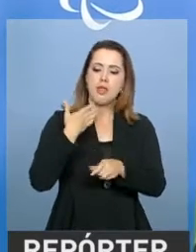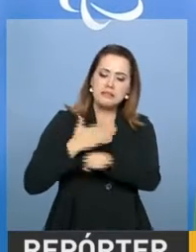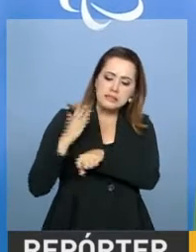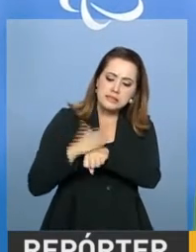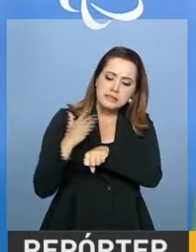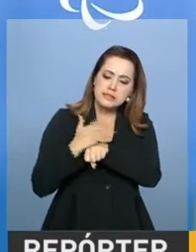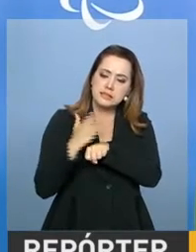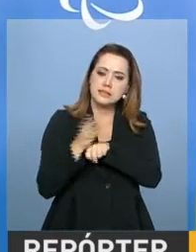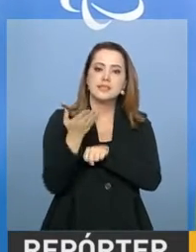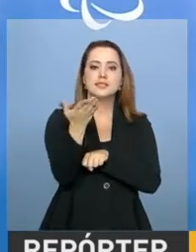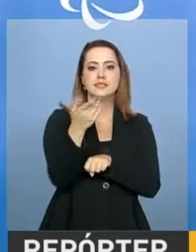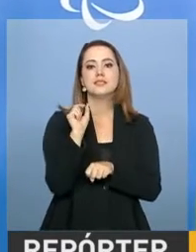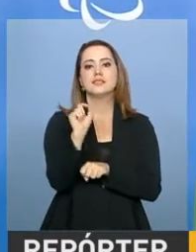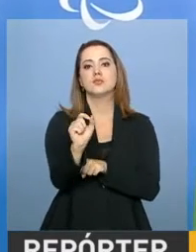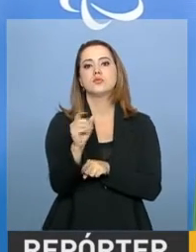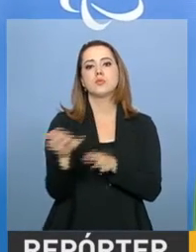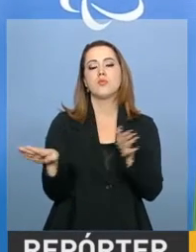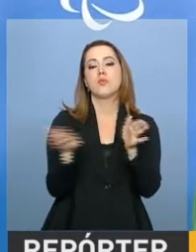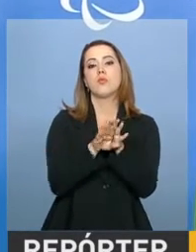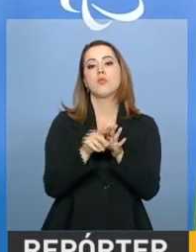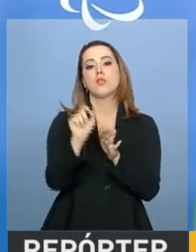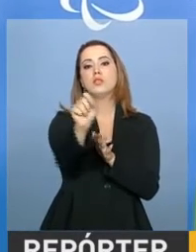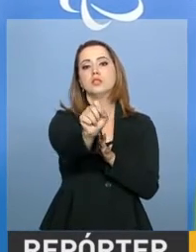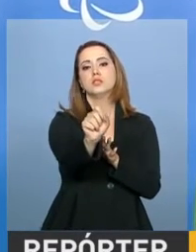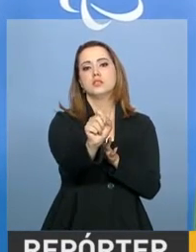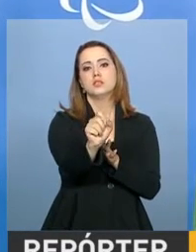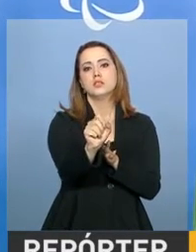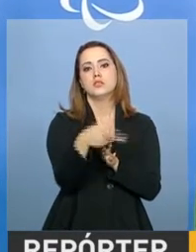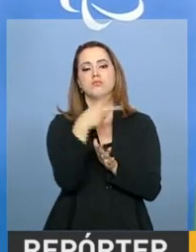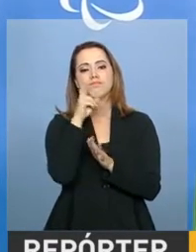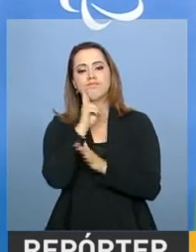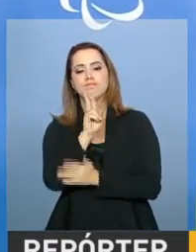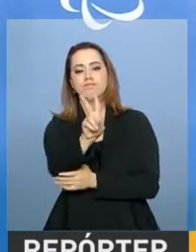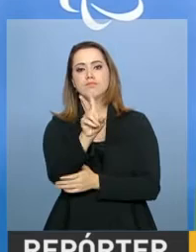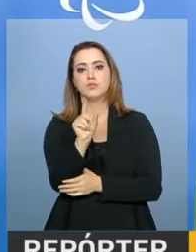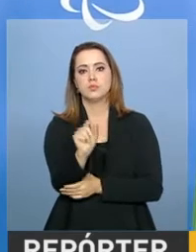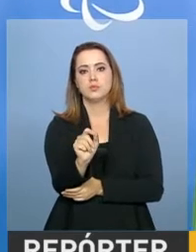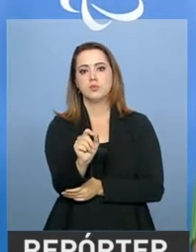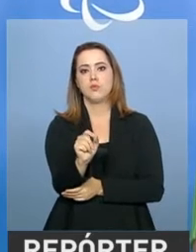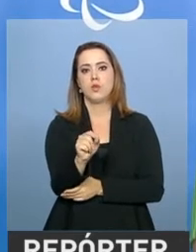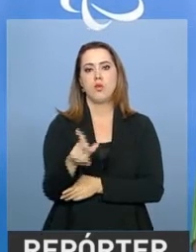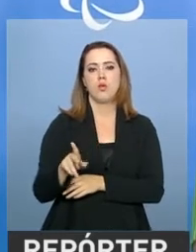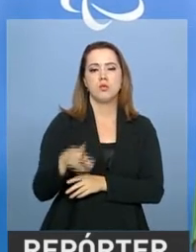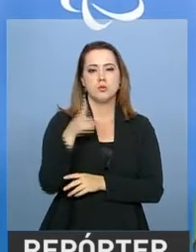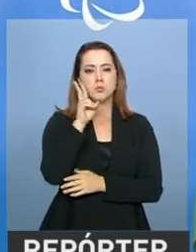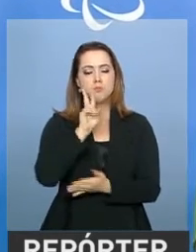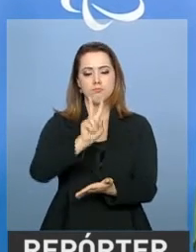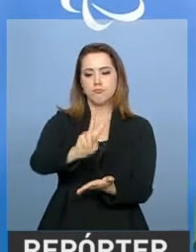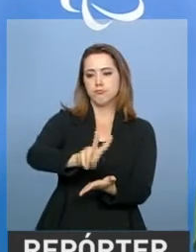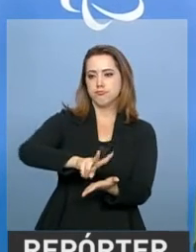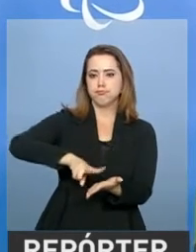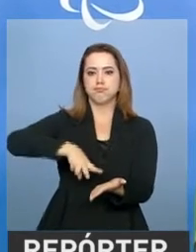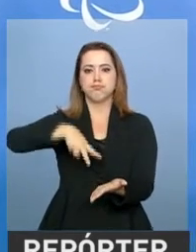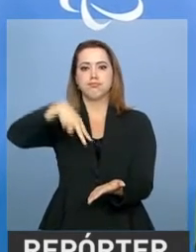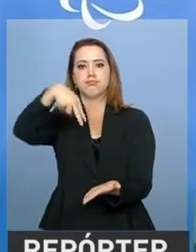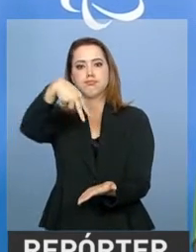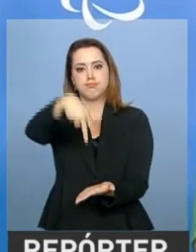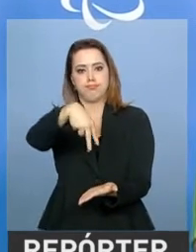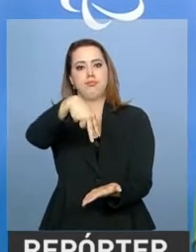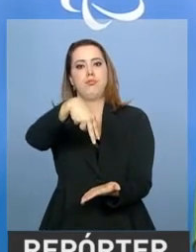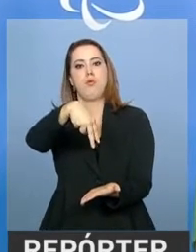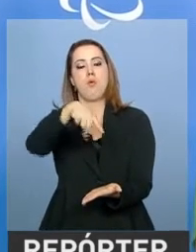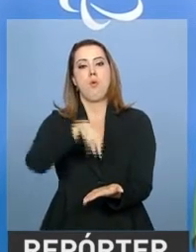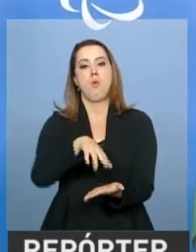que chegar no visando o ponto mais alto do esporte,